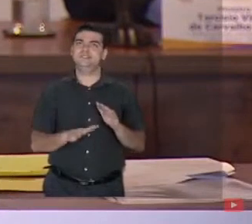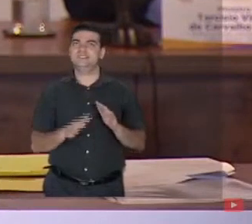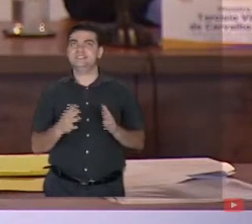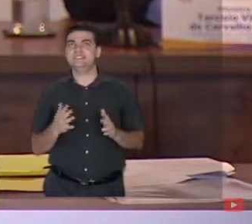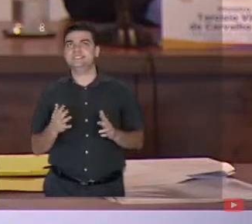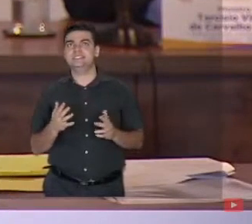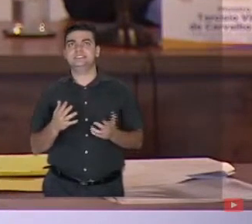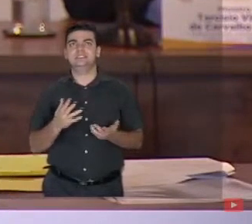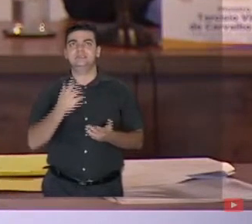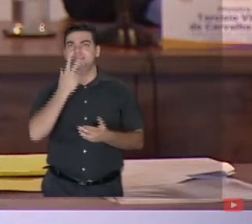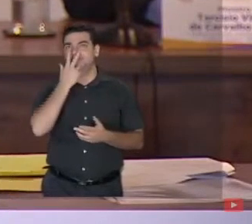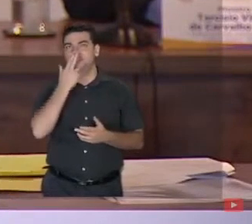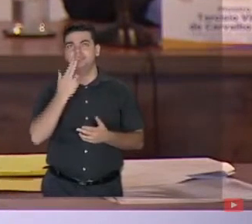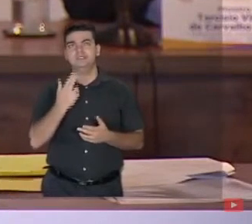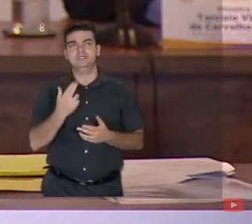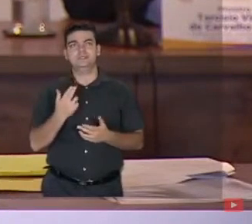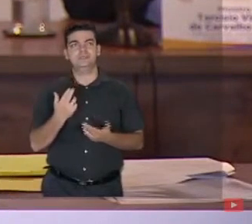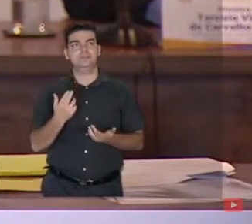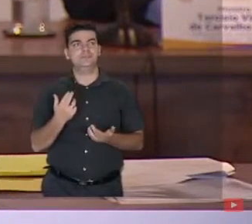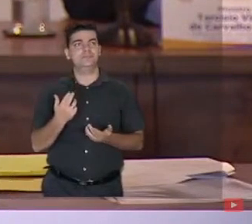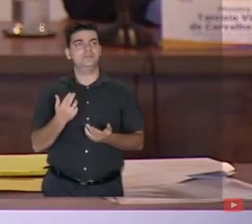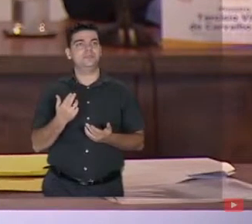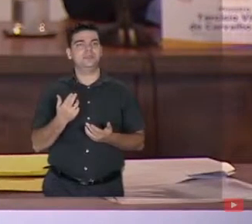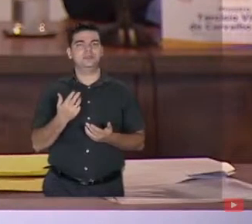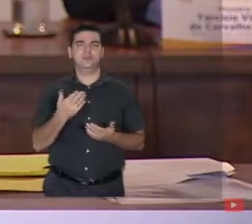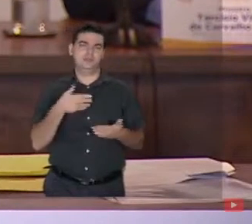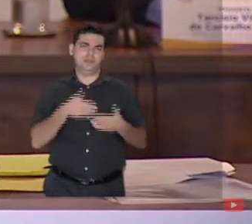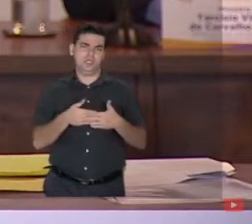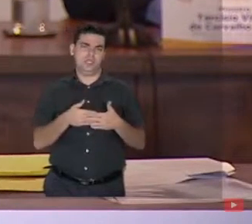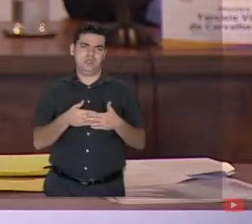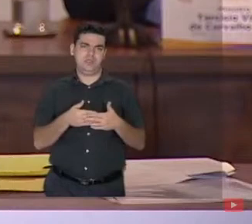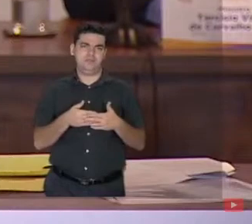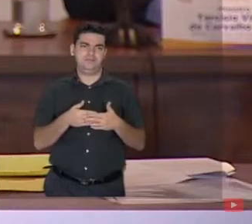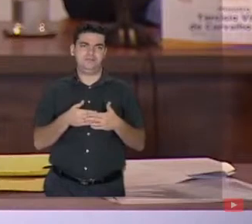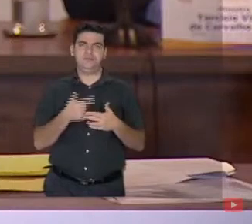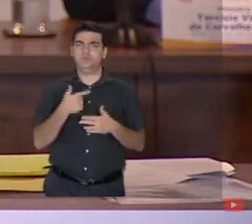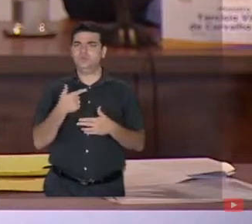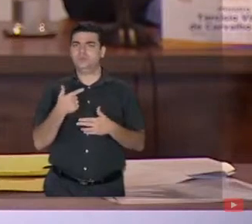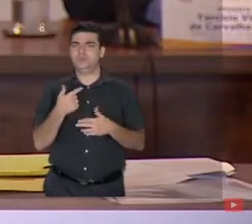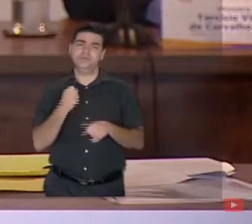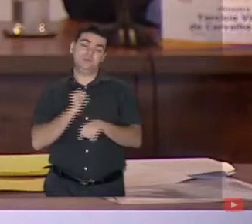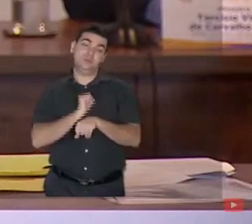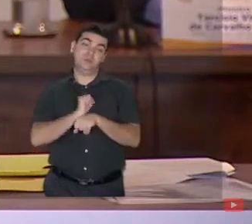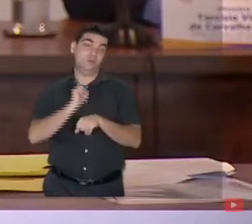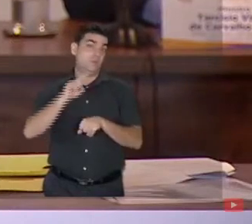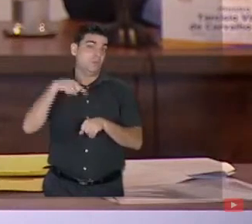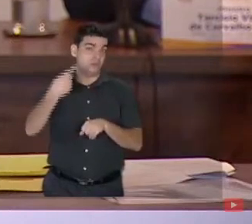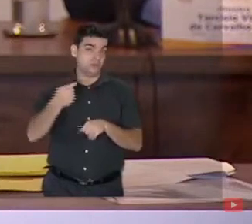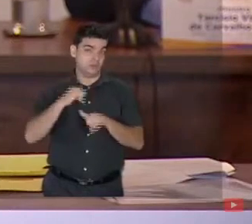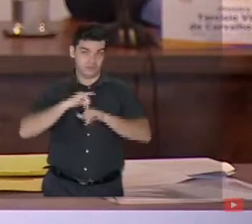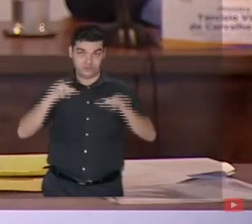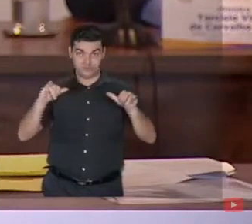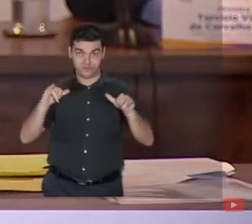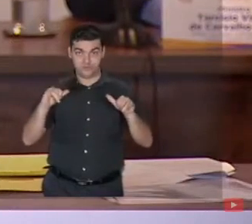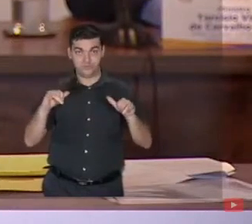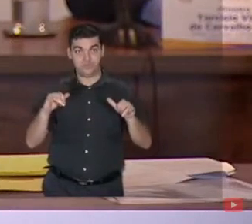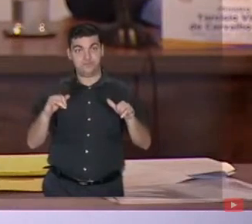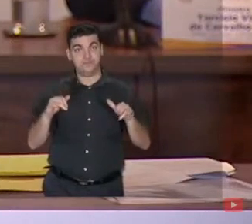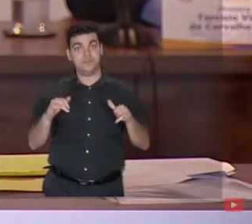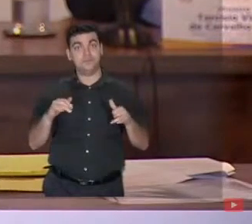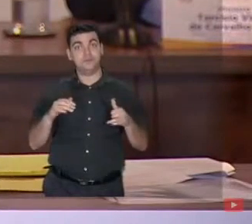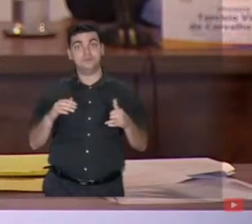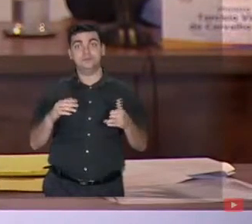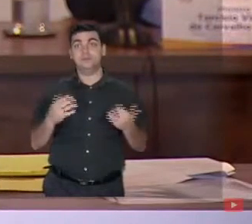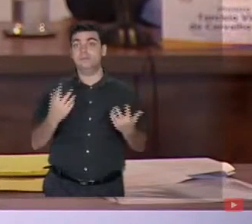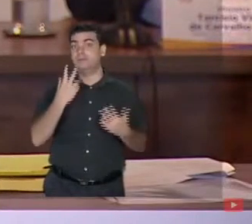divulgar como seria desejável até meia-noite, a gente tenha que divulgar um pouco mais à frente. Essa vai